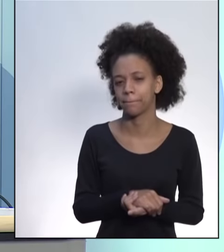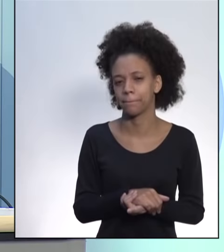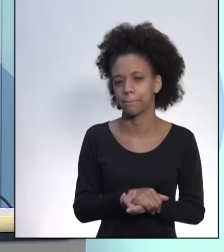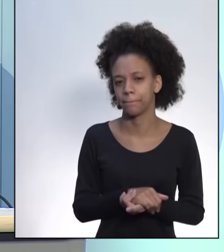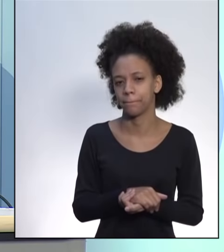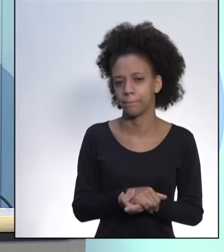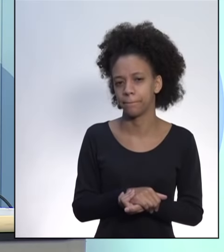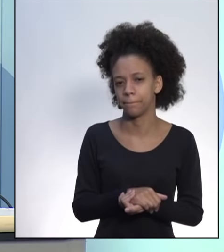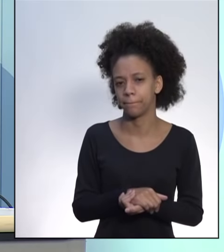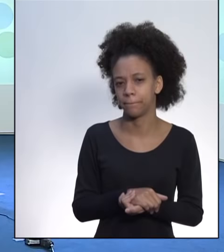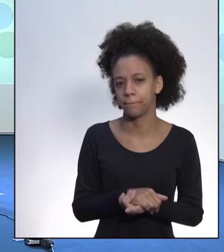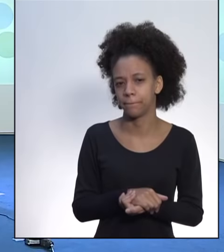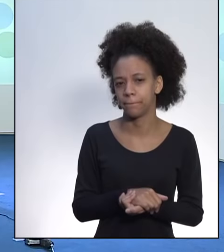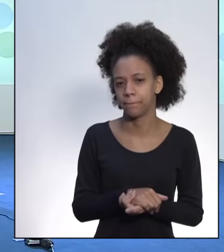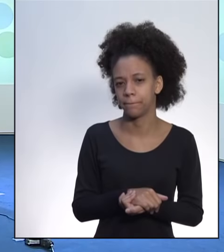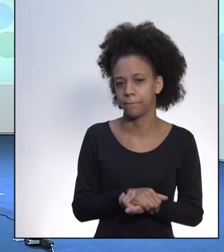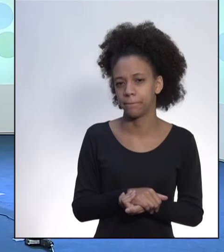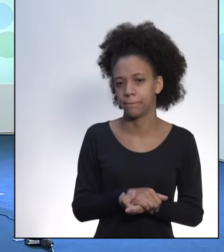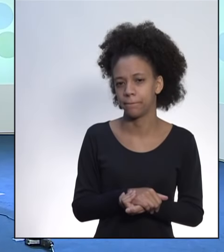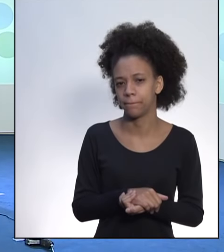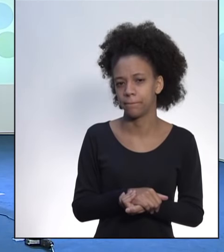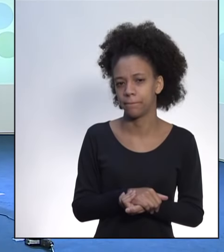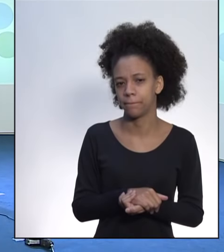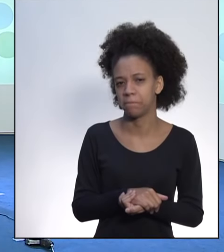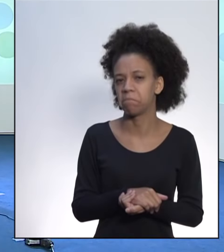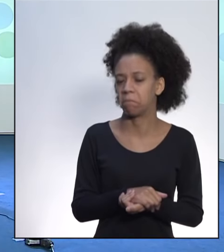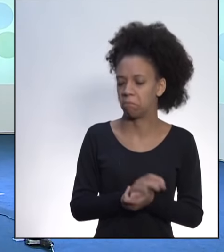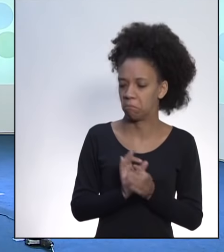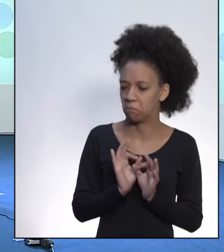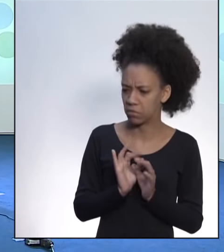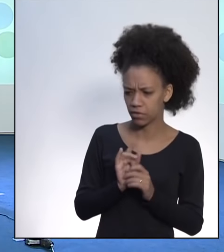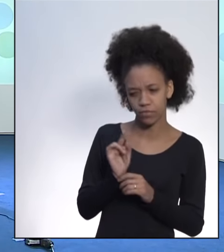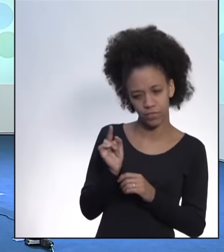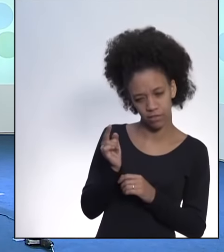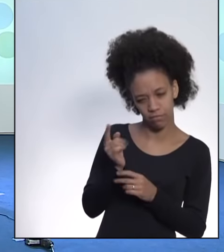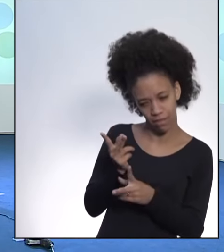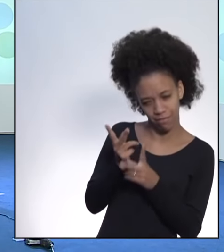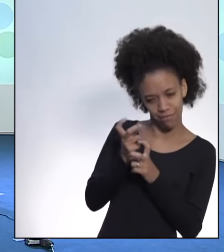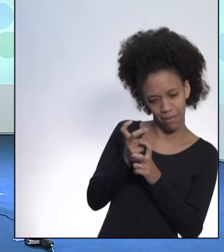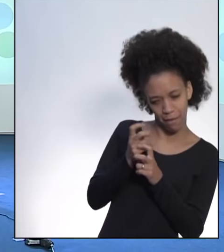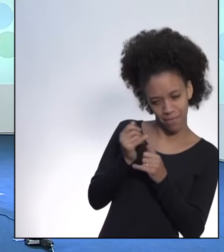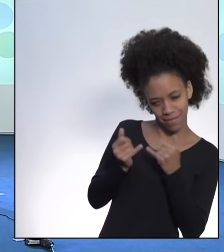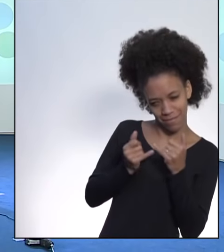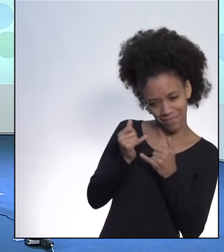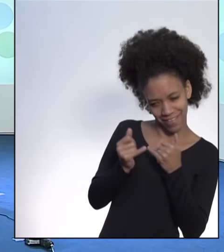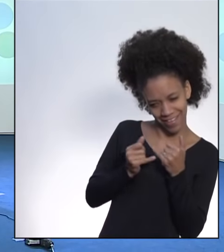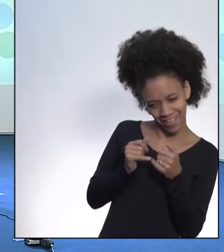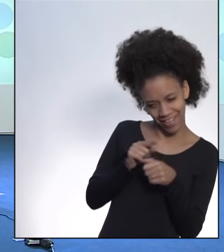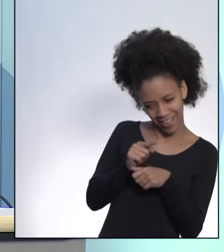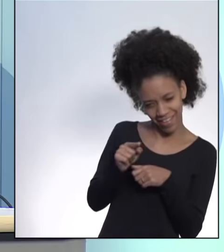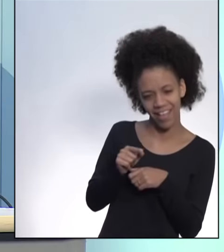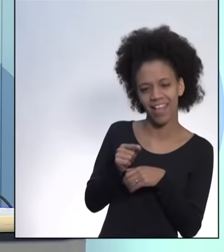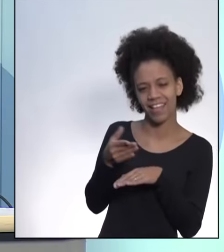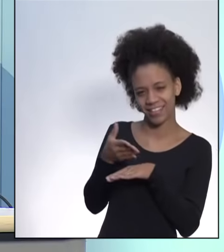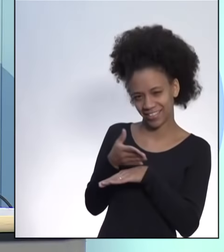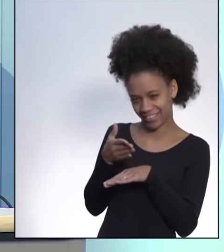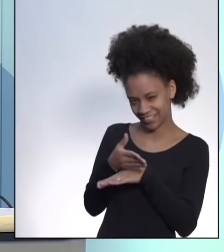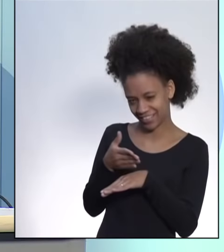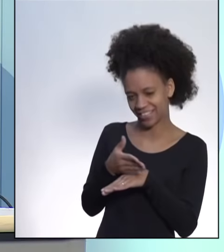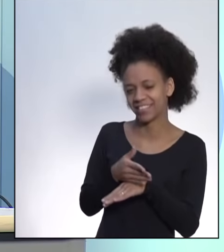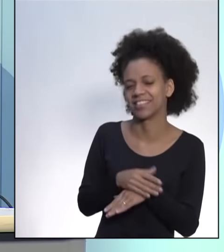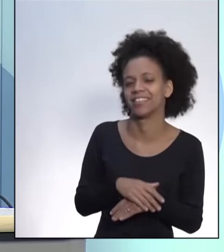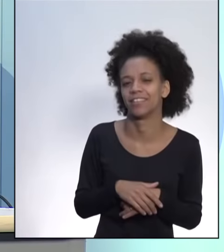tres corona various a ver você pensa que eu não peguei a sua brincadeirinha tô por dentro